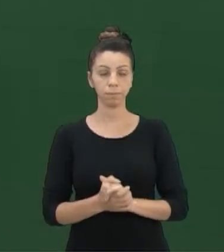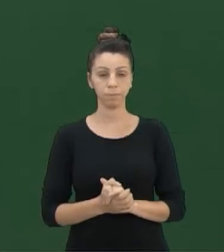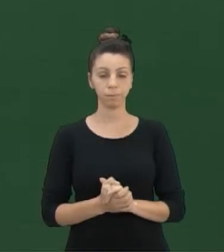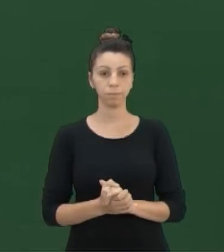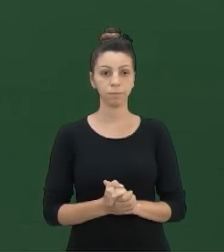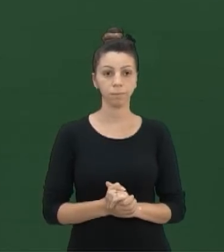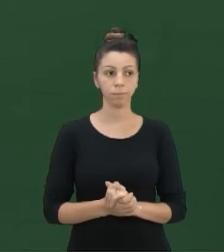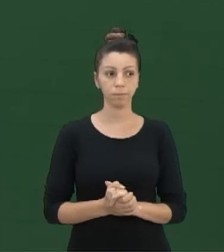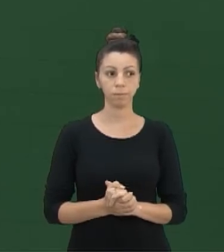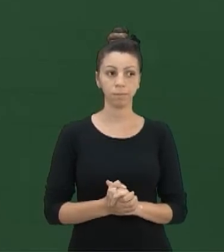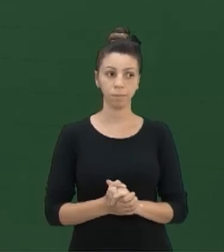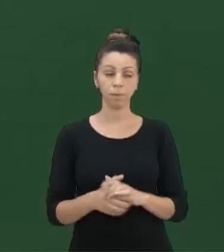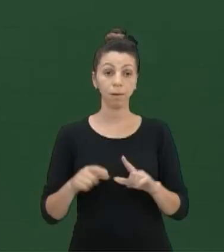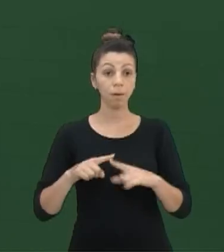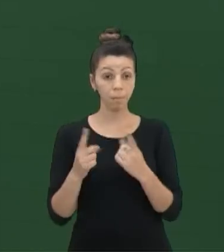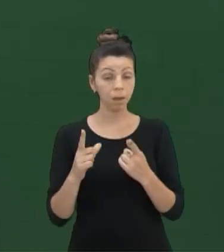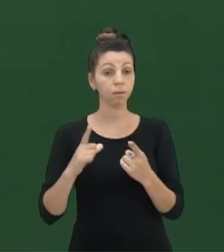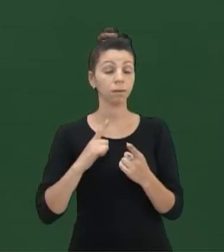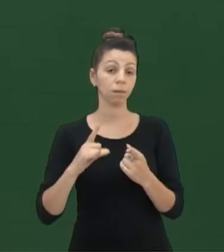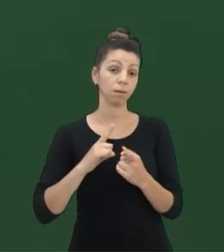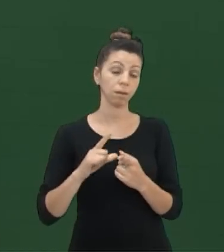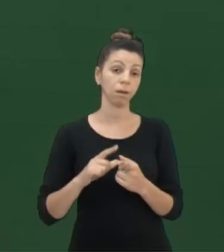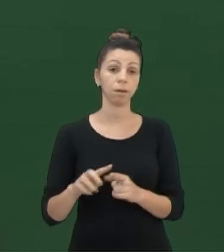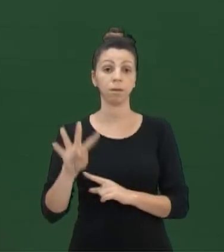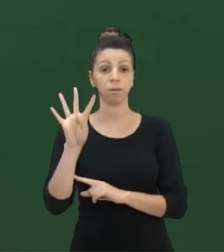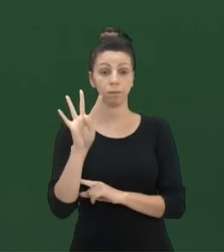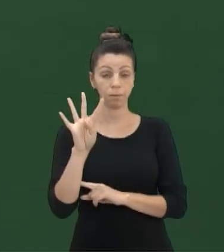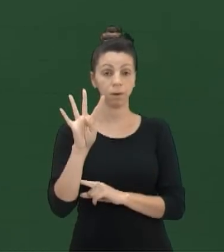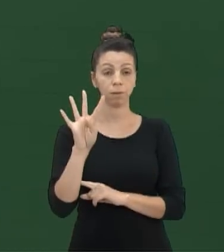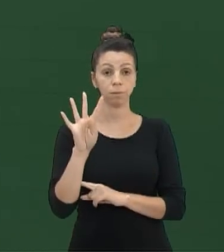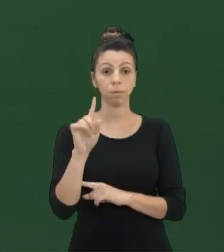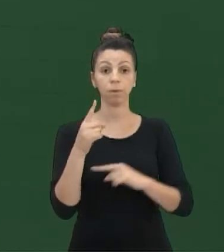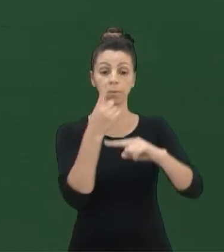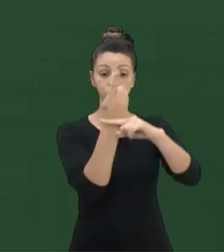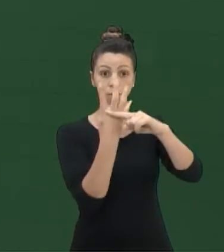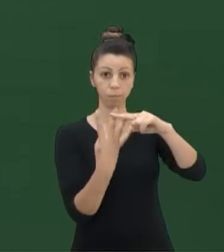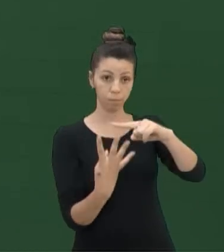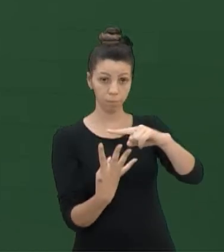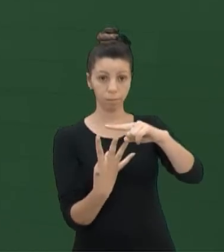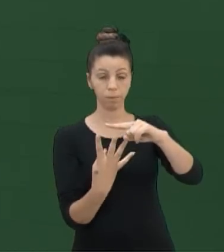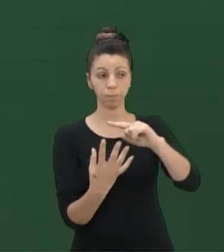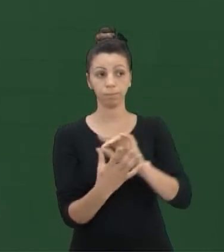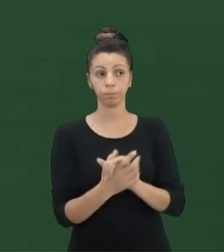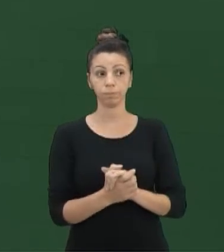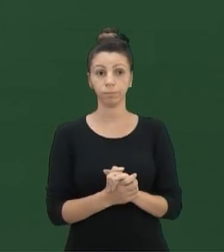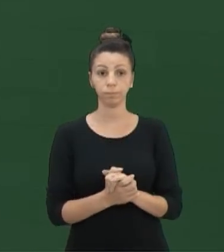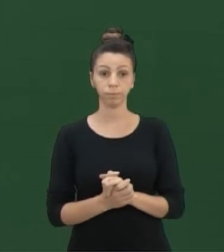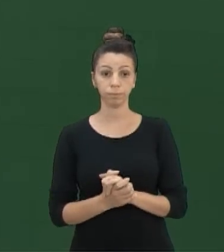Só que a gente tinha quarta, eu falei para vocês, quarta, 1/4 da fração.